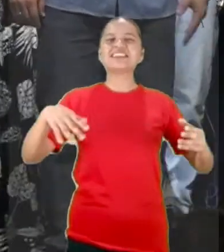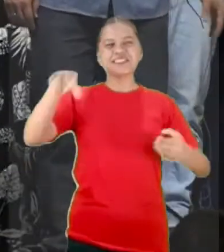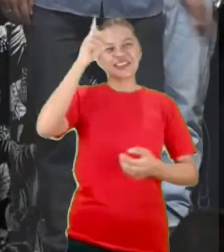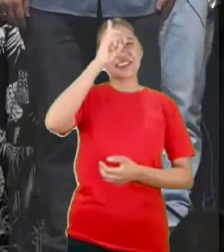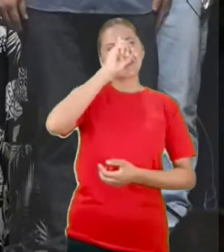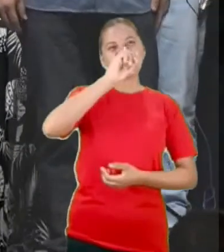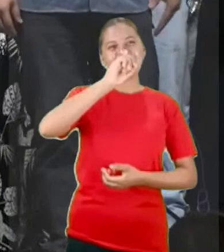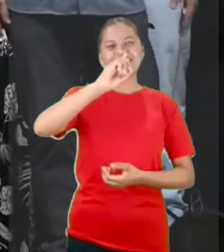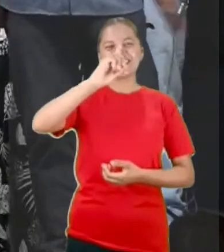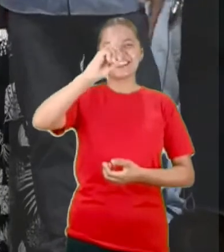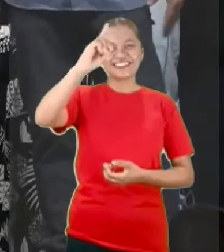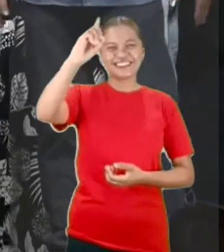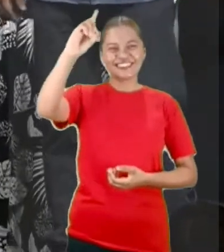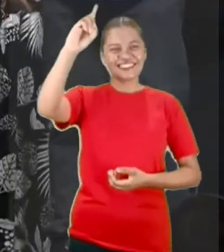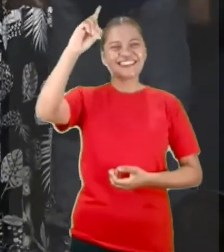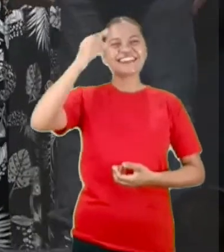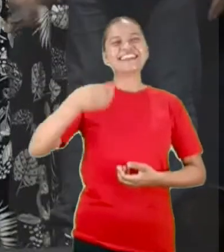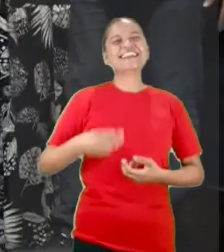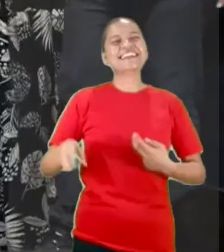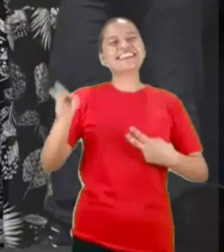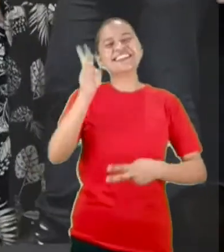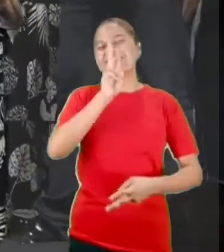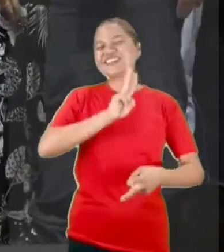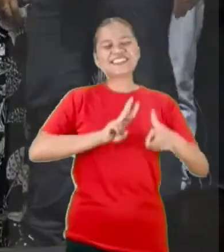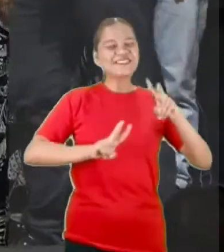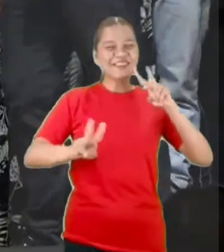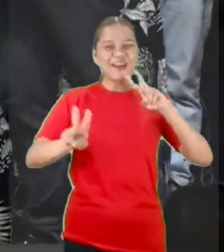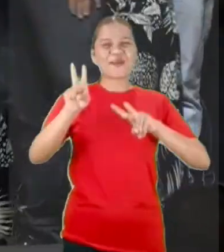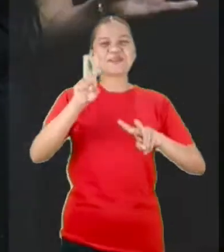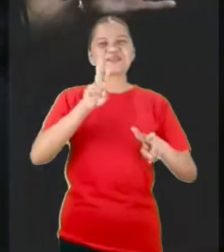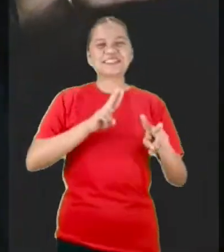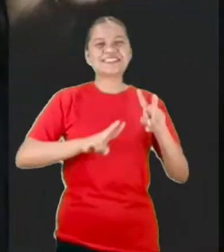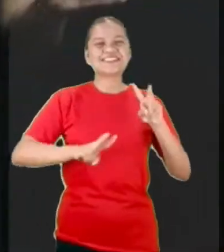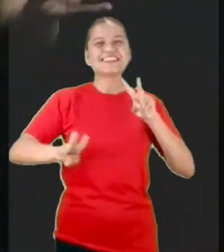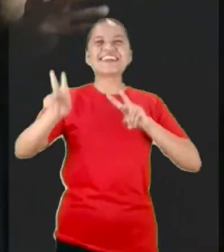meu Deus, e todos hão de